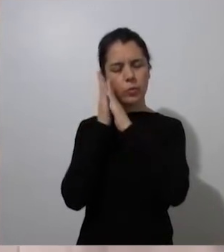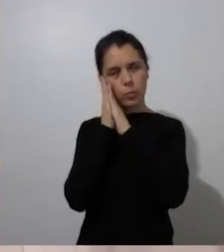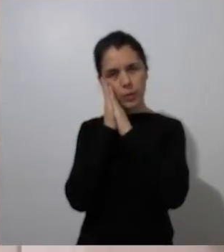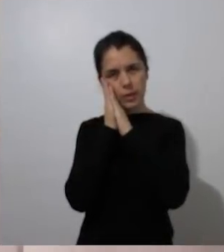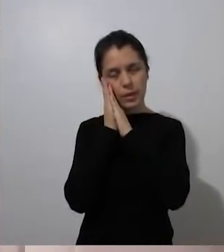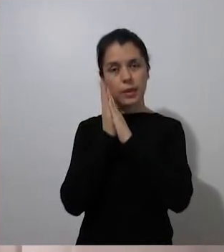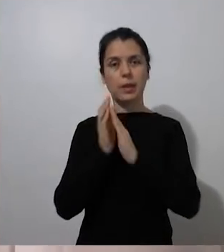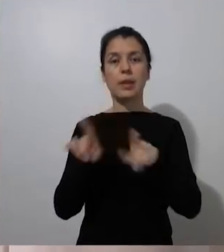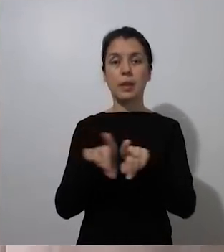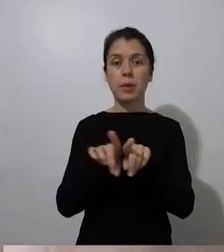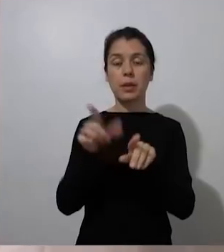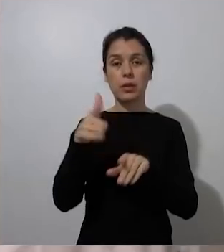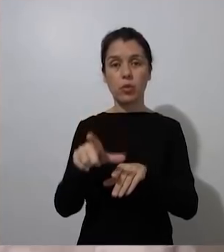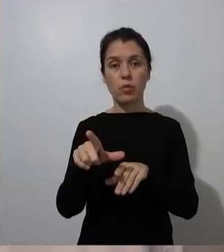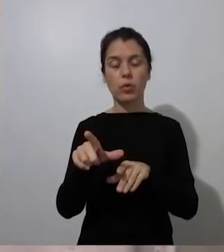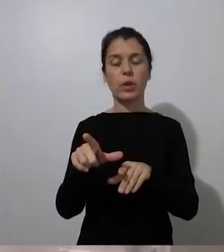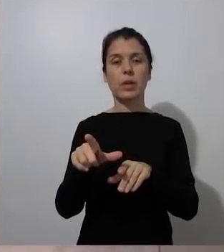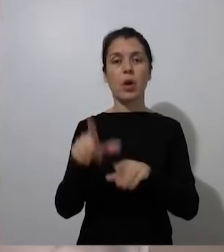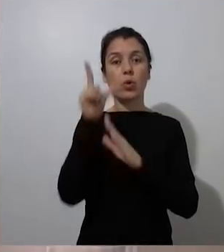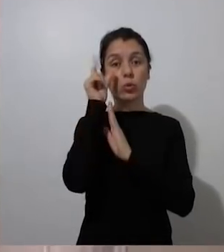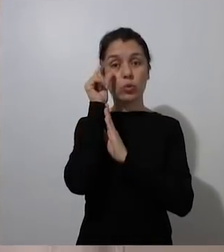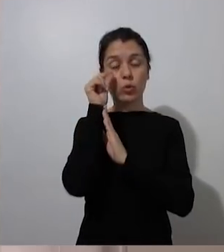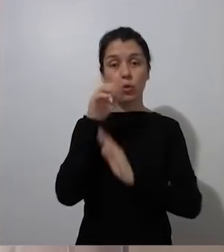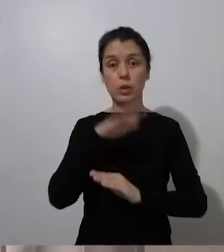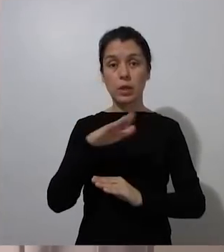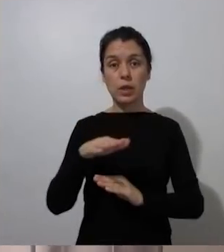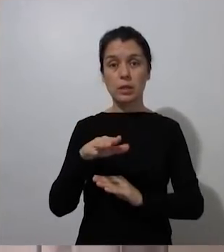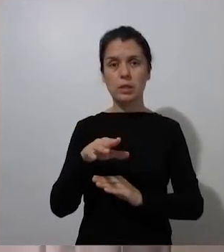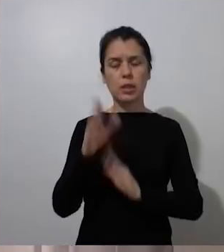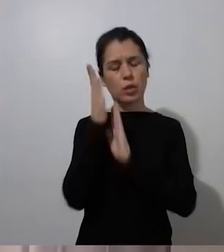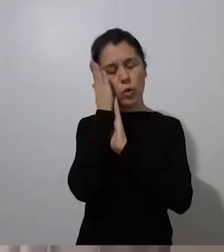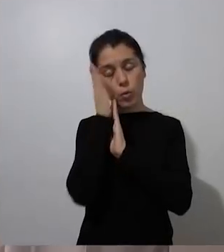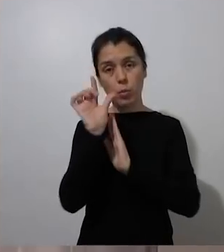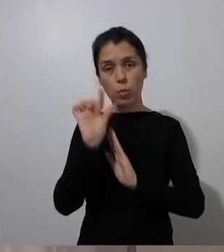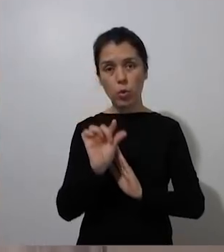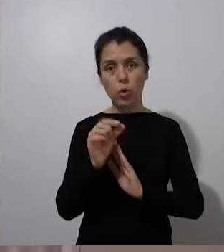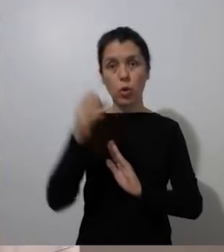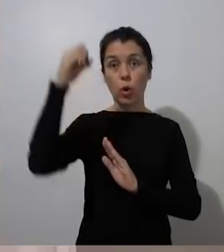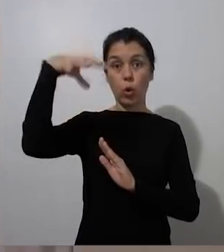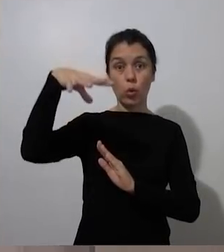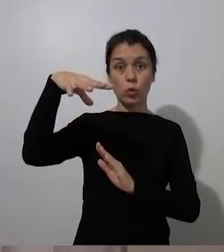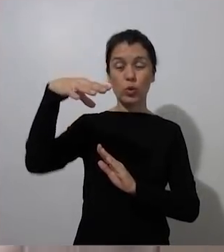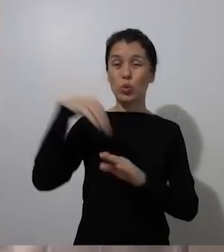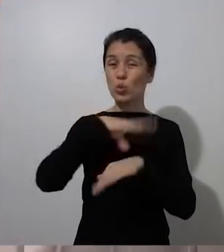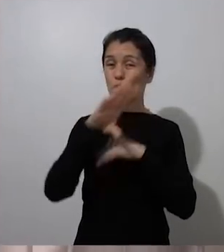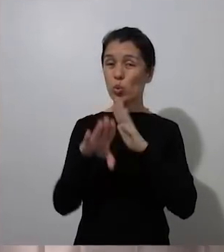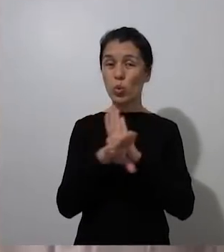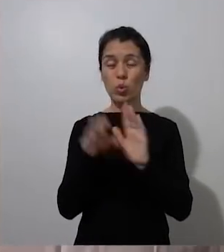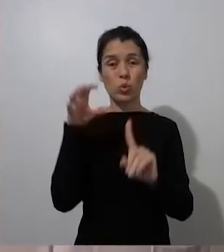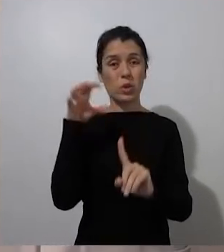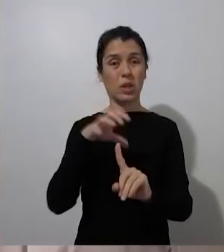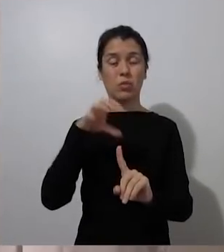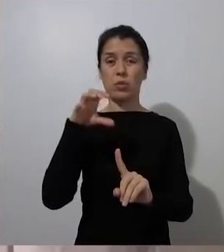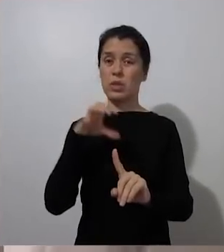consolida em dois momentos, no sono e na repetição. E o sono é questão sine qua non. Crianças que dormem pouco, que não dormem, que dormem de luz acesa, tudo isso